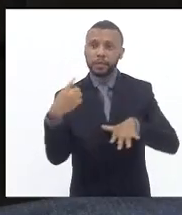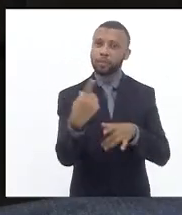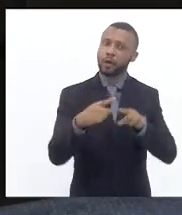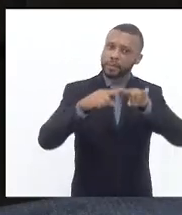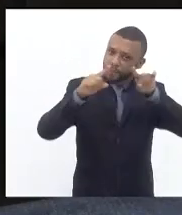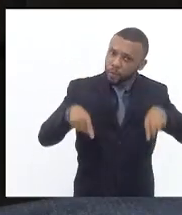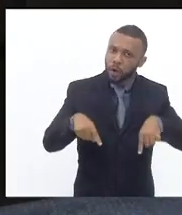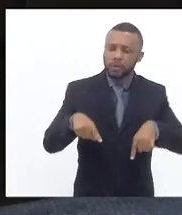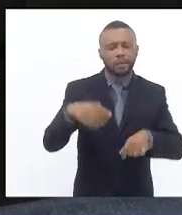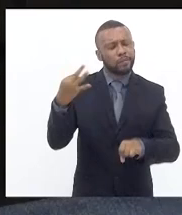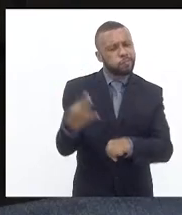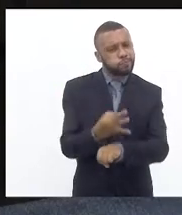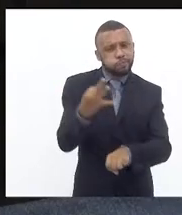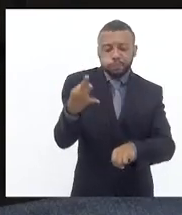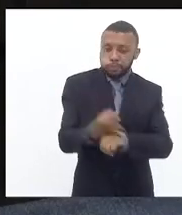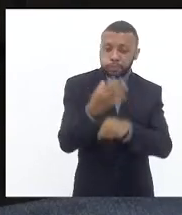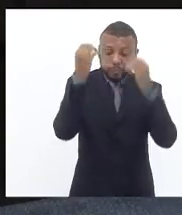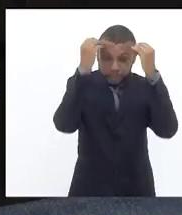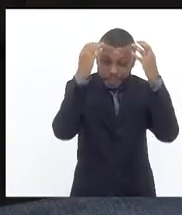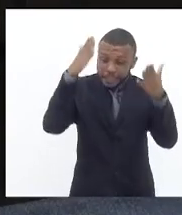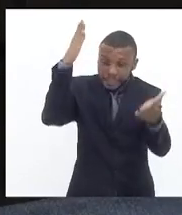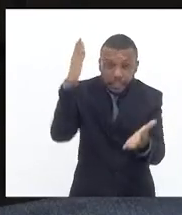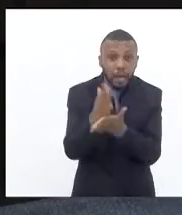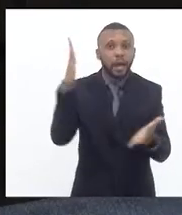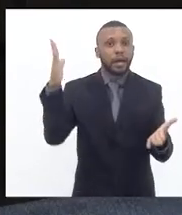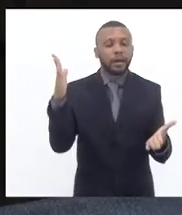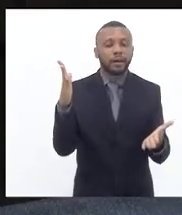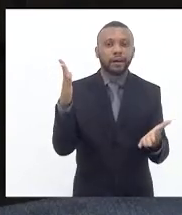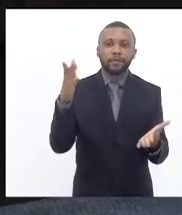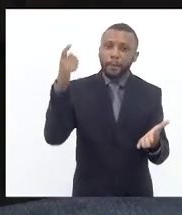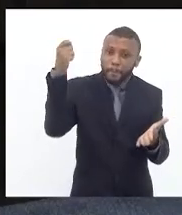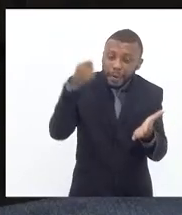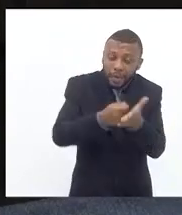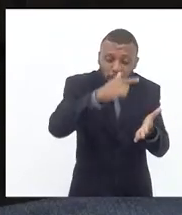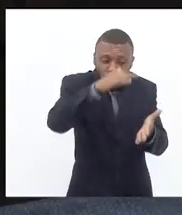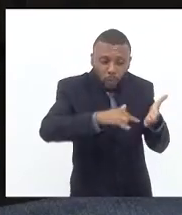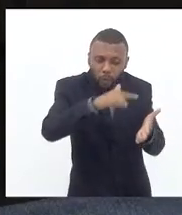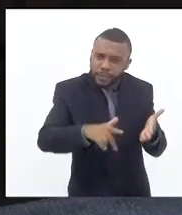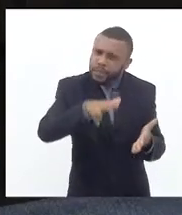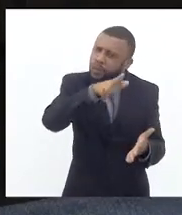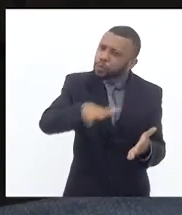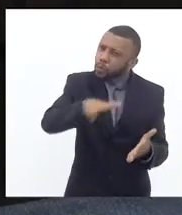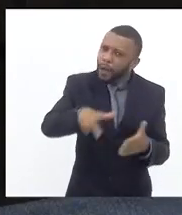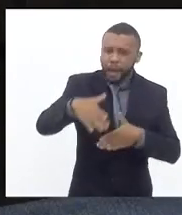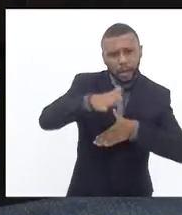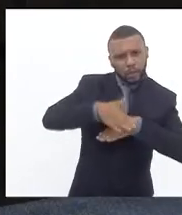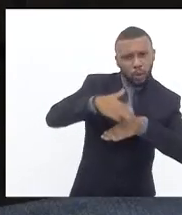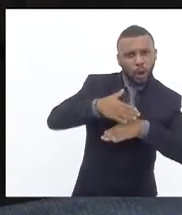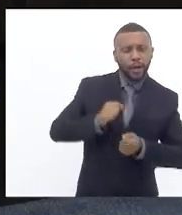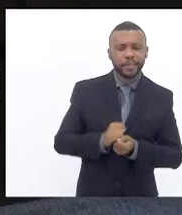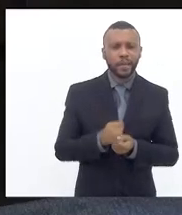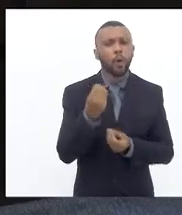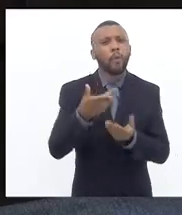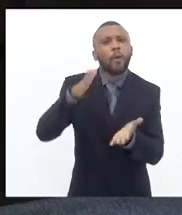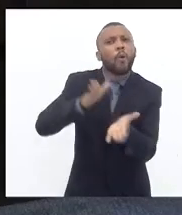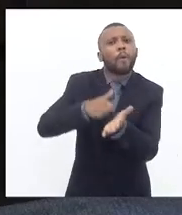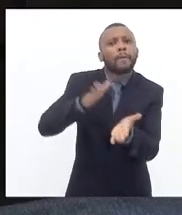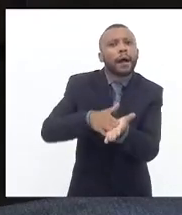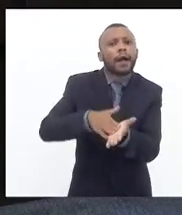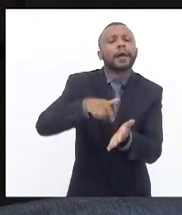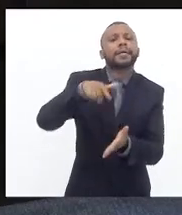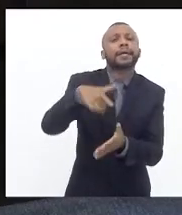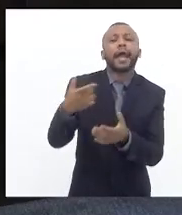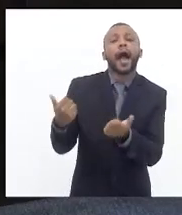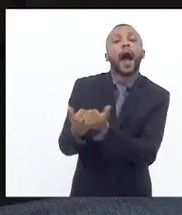públicos não aguentamos mais pagar uma conta se não é Nossa vão cobrar de quem deu